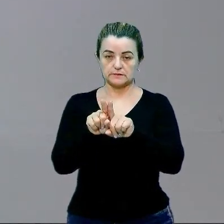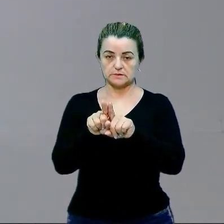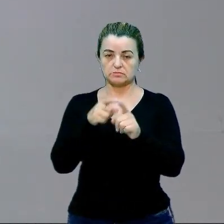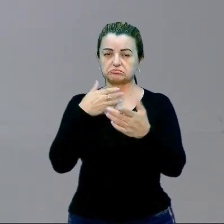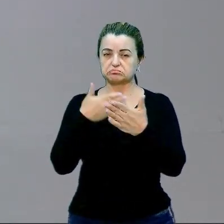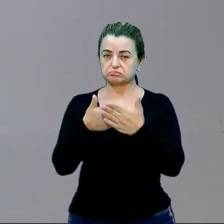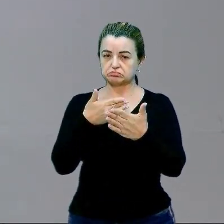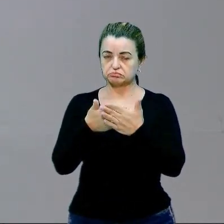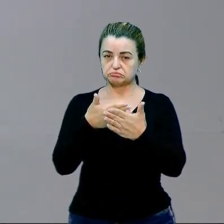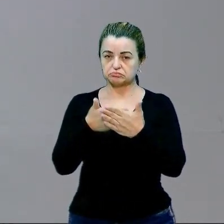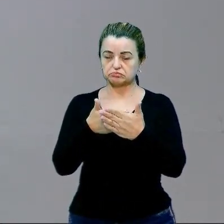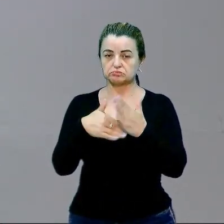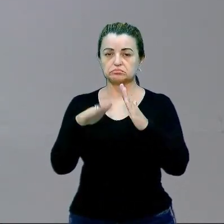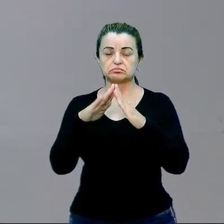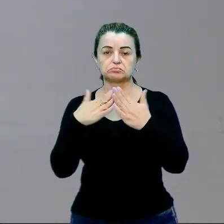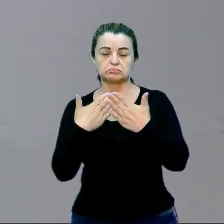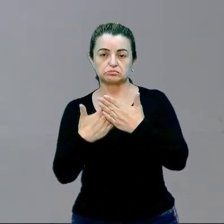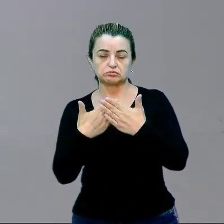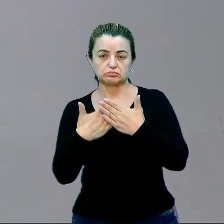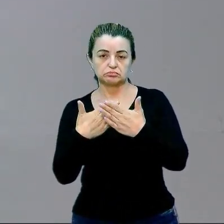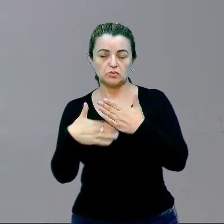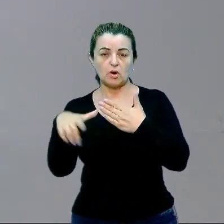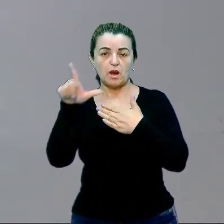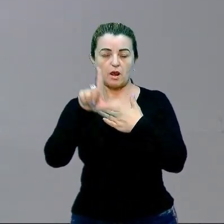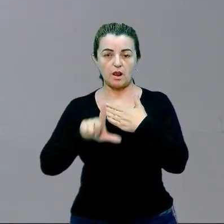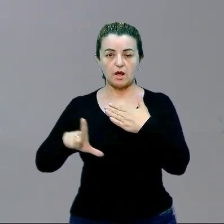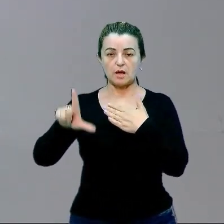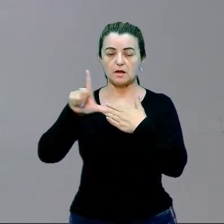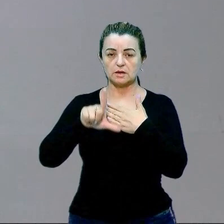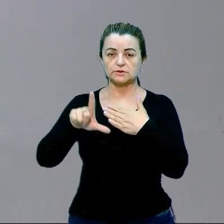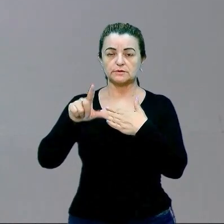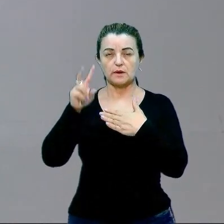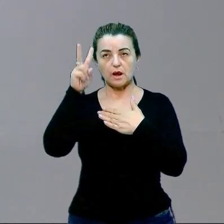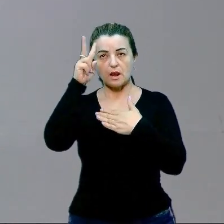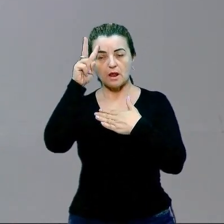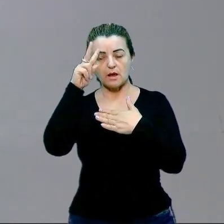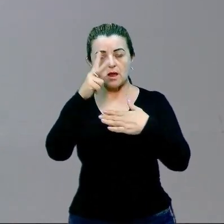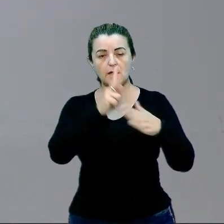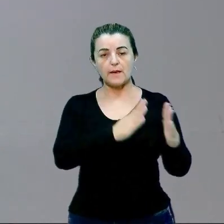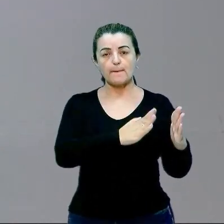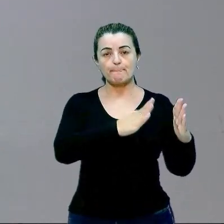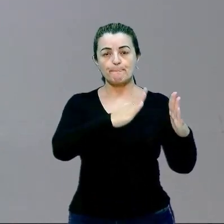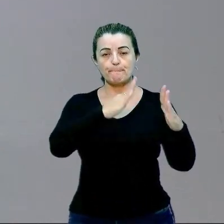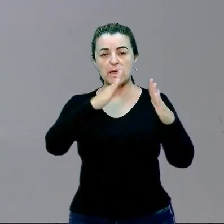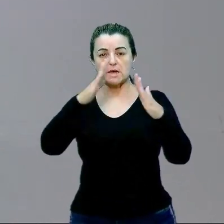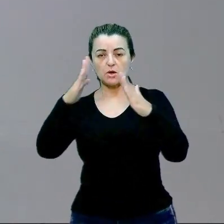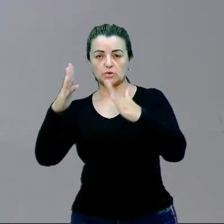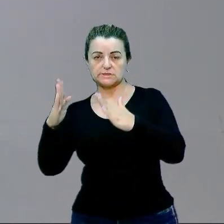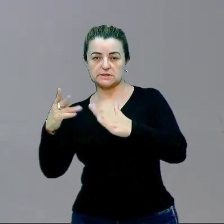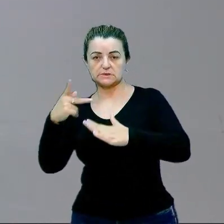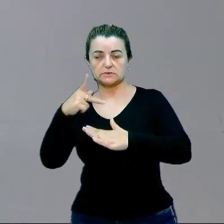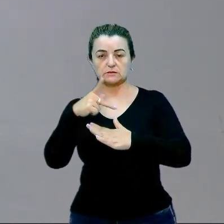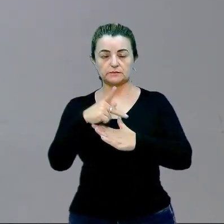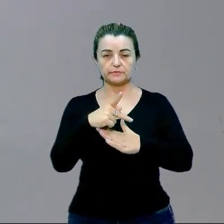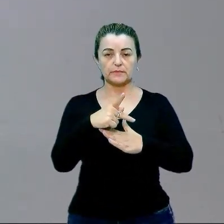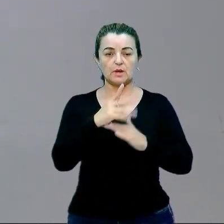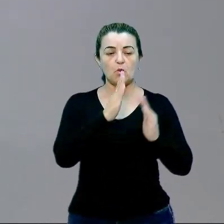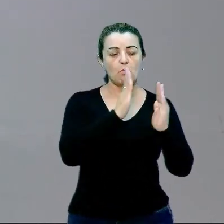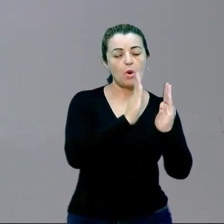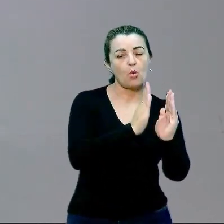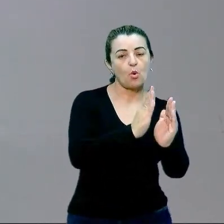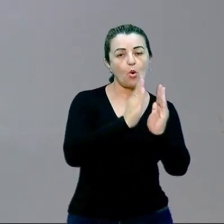estudo de escola literária, a gente lembra da periodização literária, quer dizer, uma